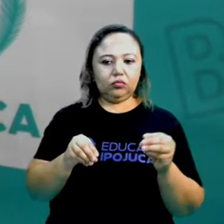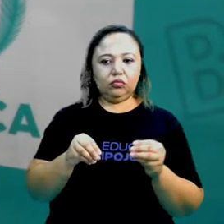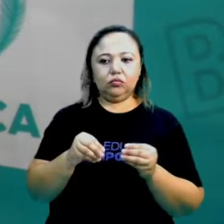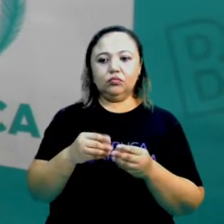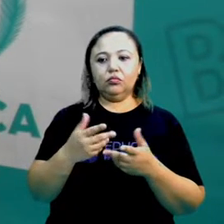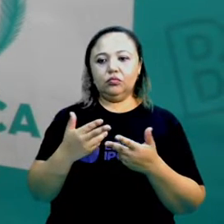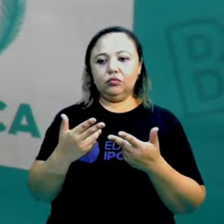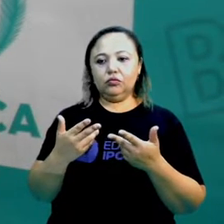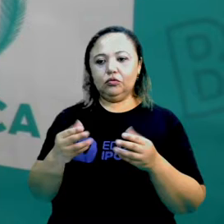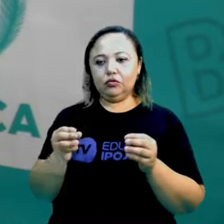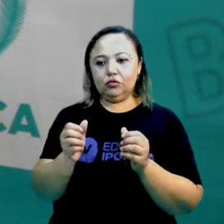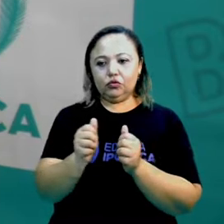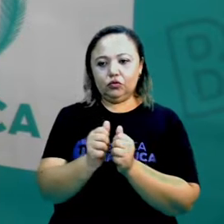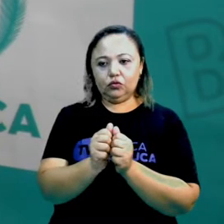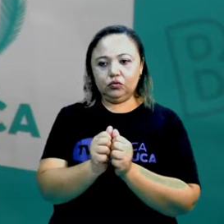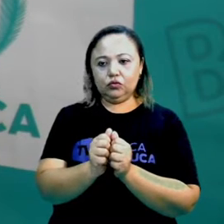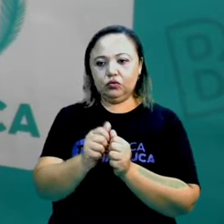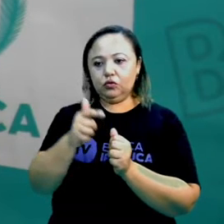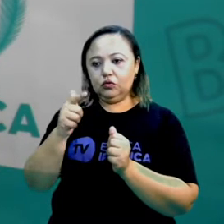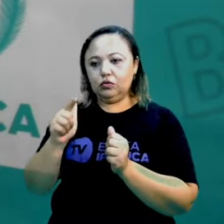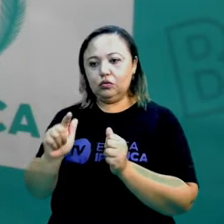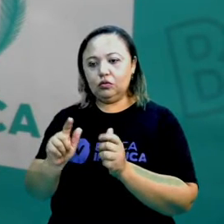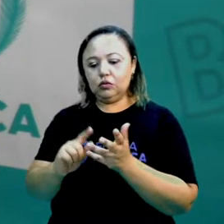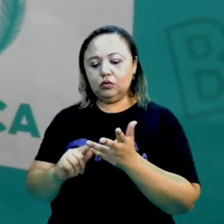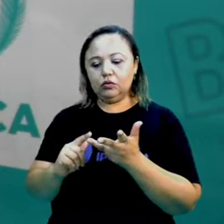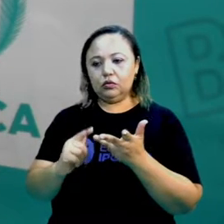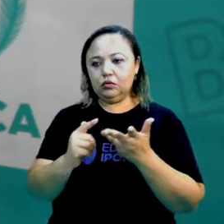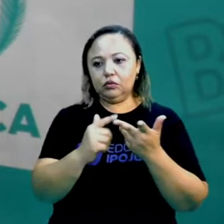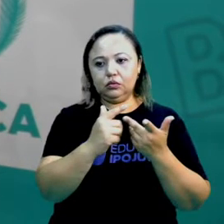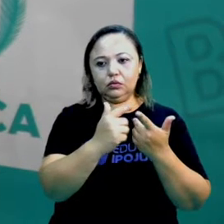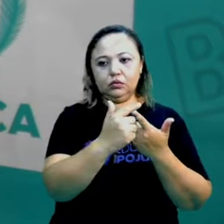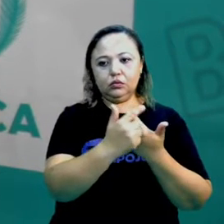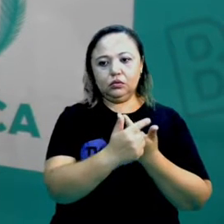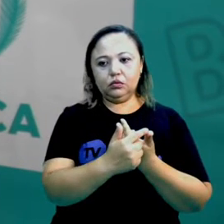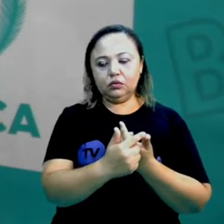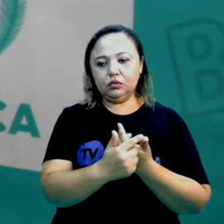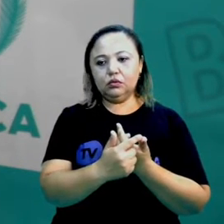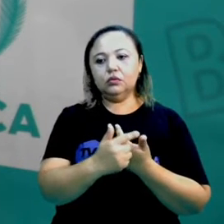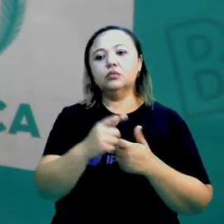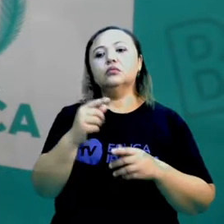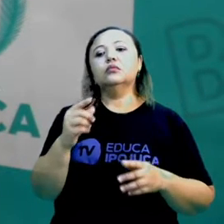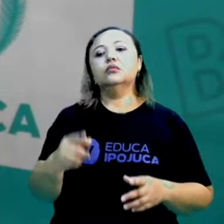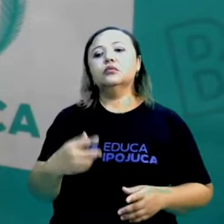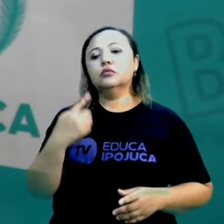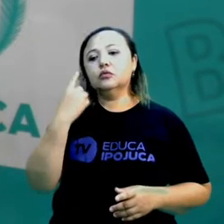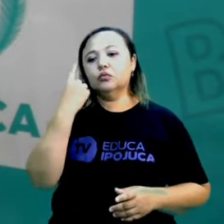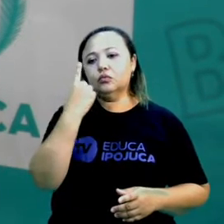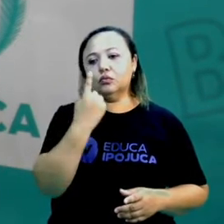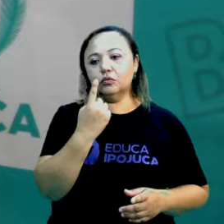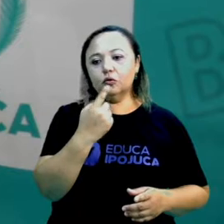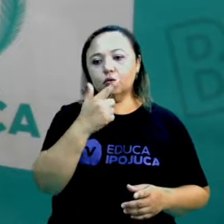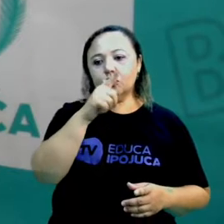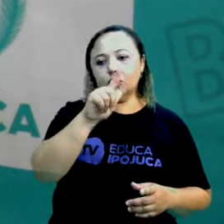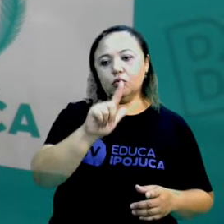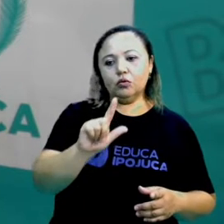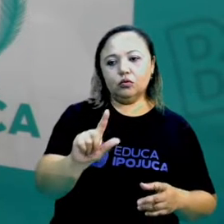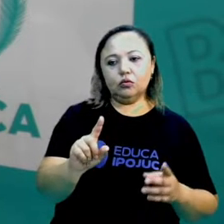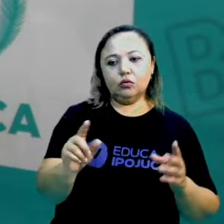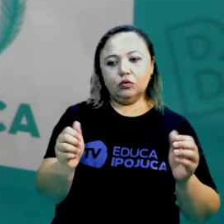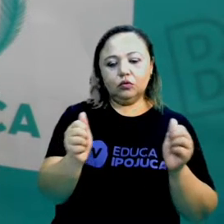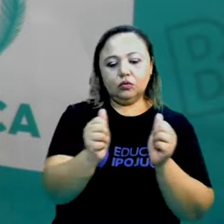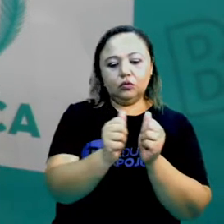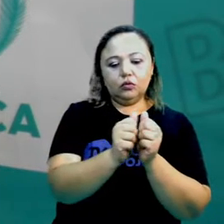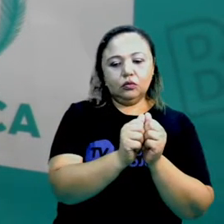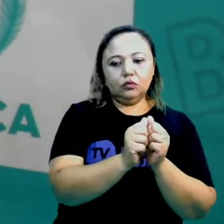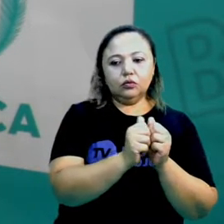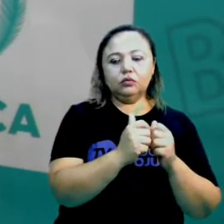de elemento e junta com outro, então soma. Quando ele pega um objeto e junta com outro, ele